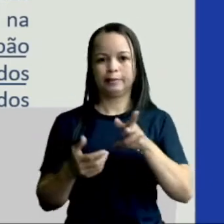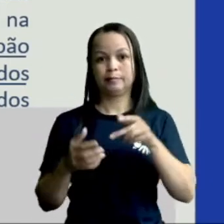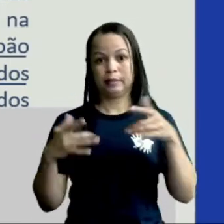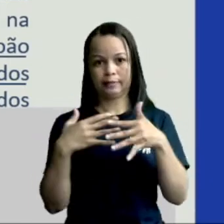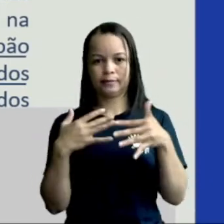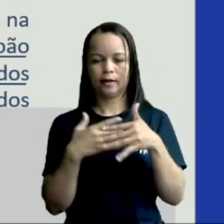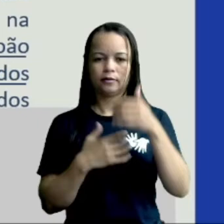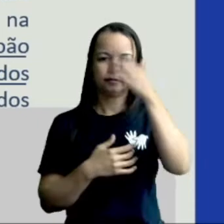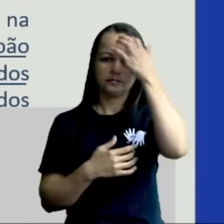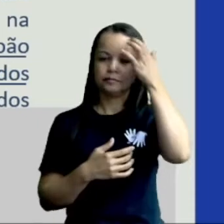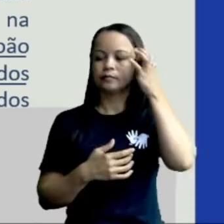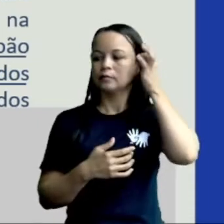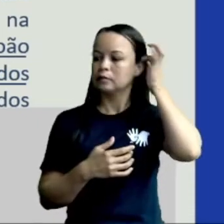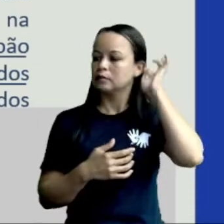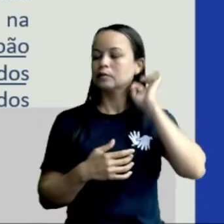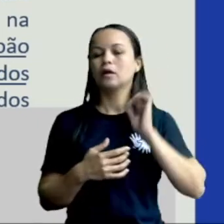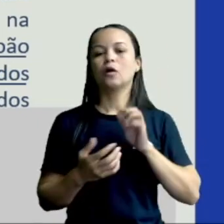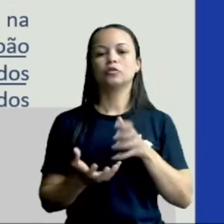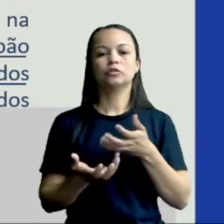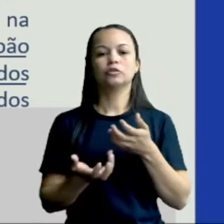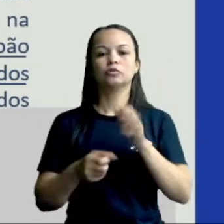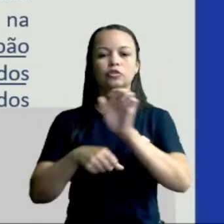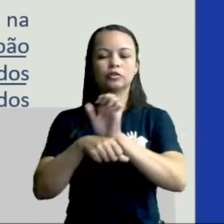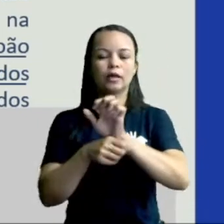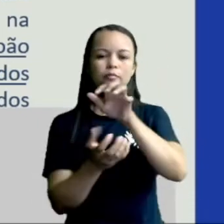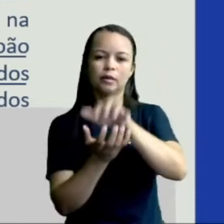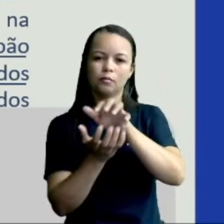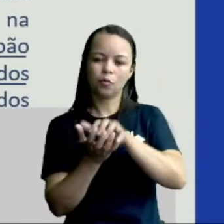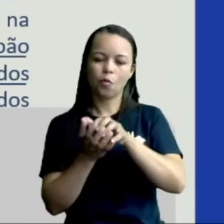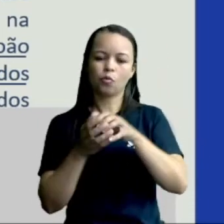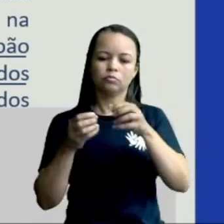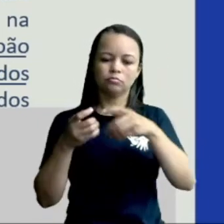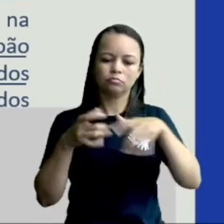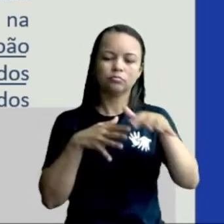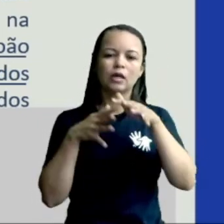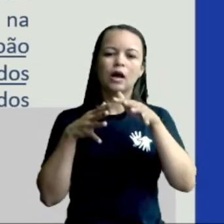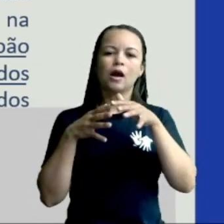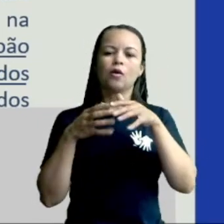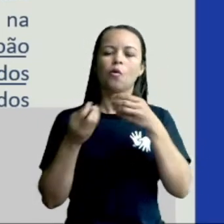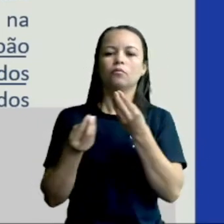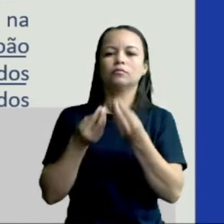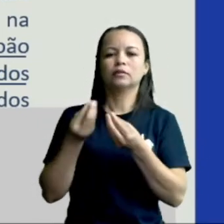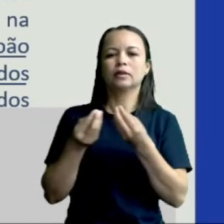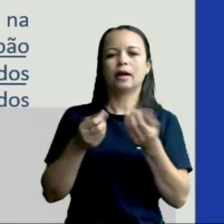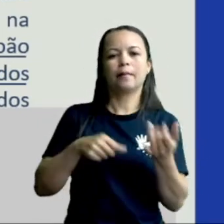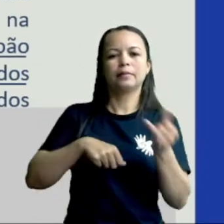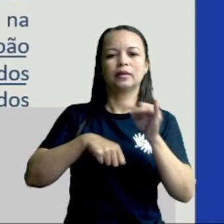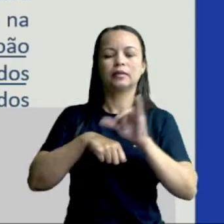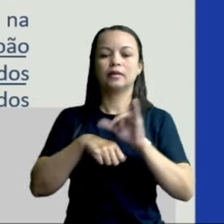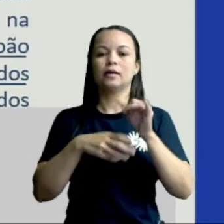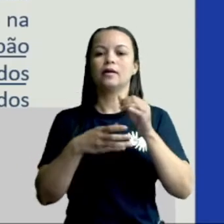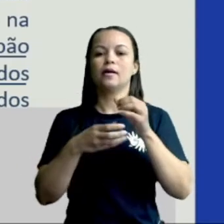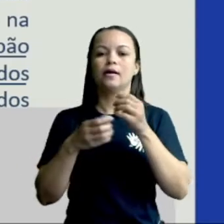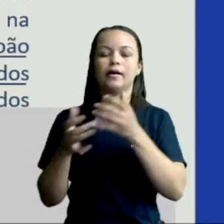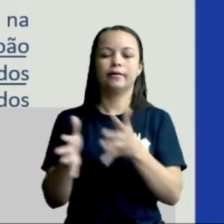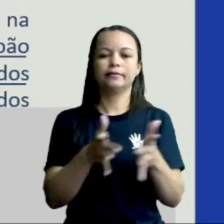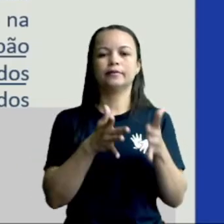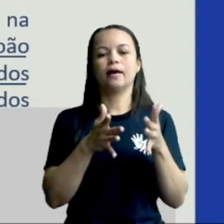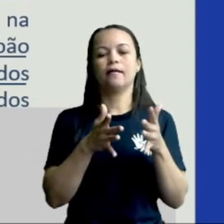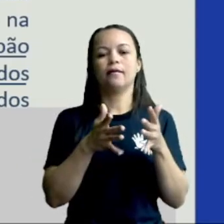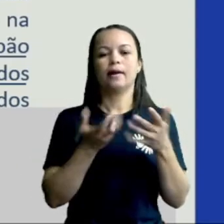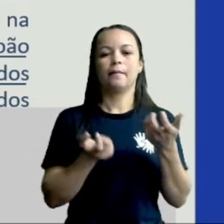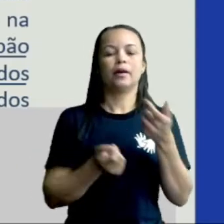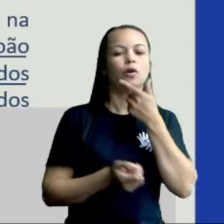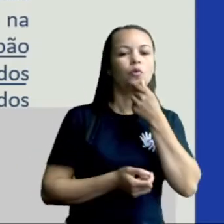a origem do estado de Pernambuco encontra-se nas terras doadas como capitania hereditária pelo rei de Portugal, Eduardo Coelho,